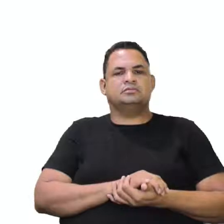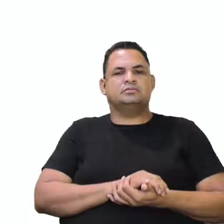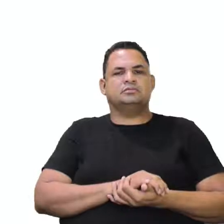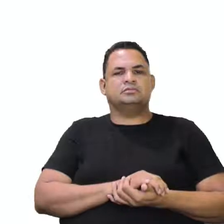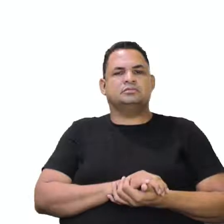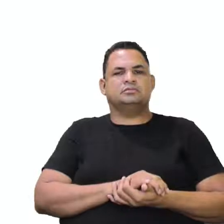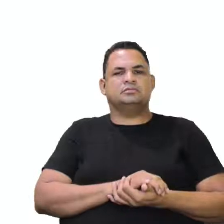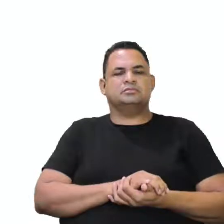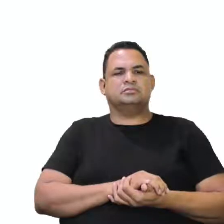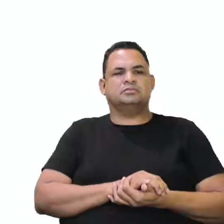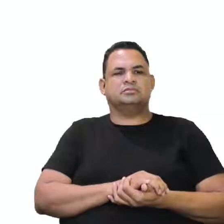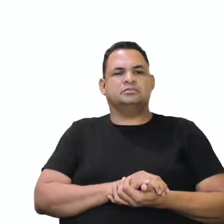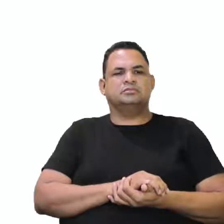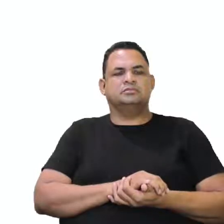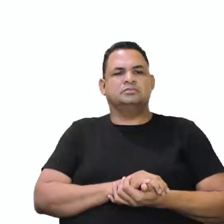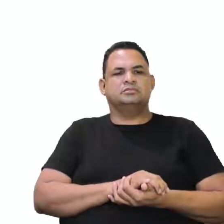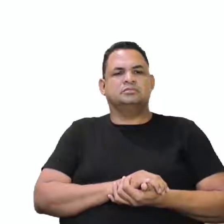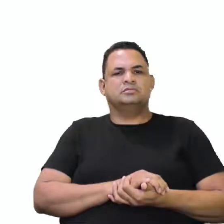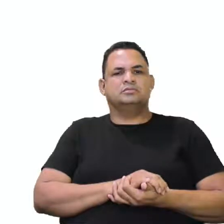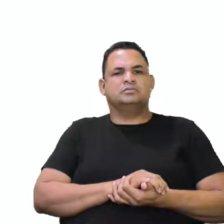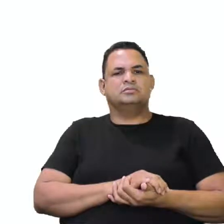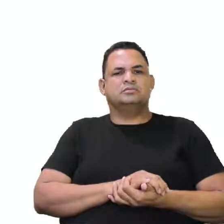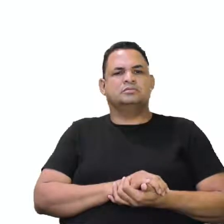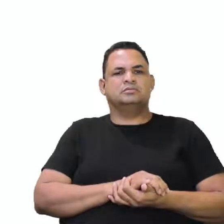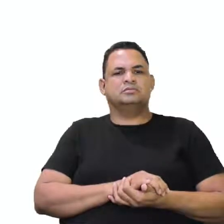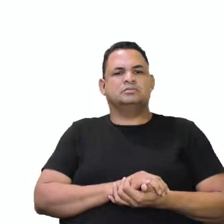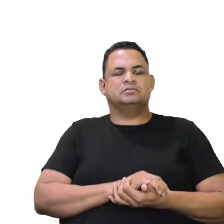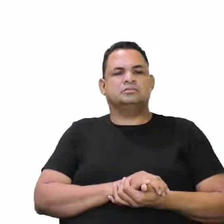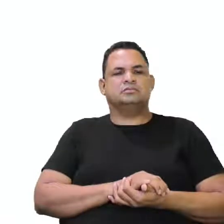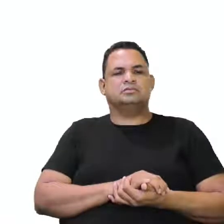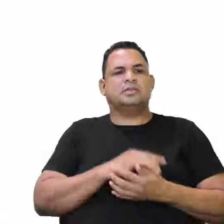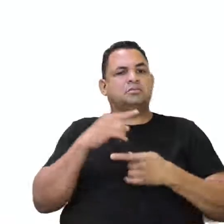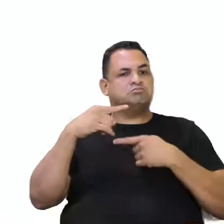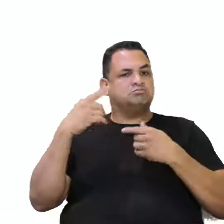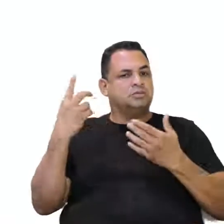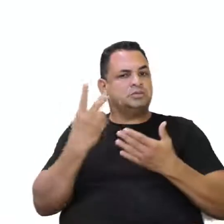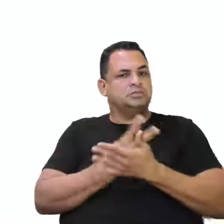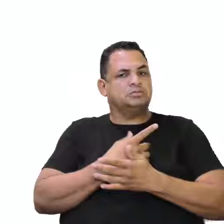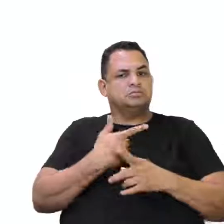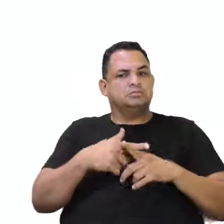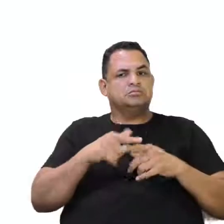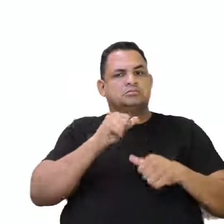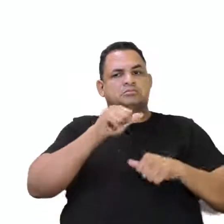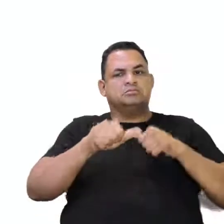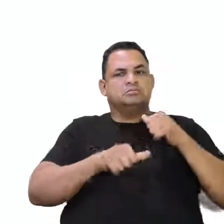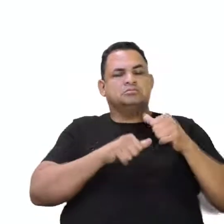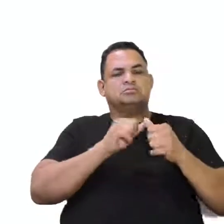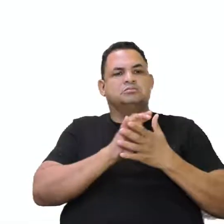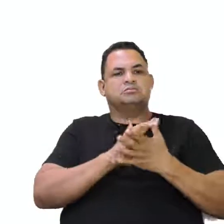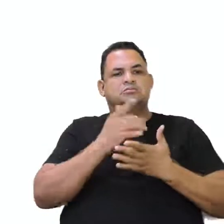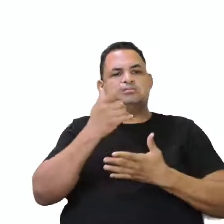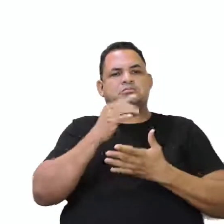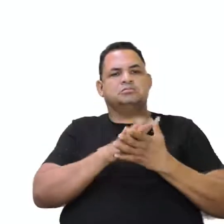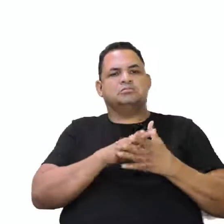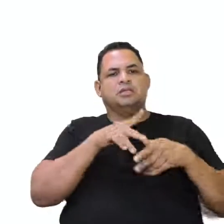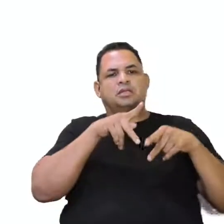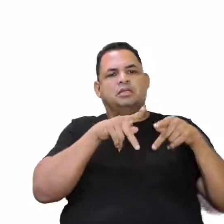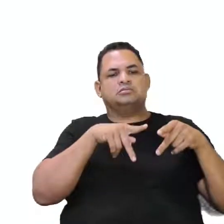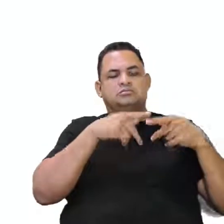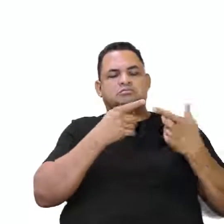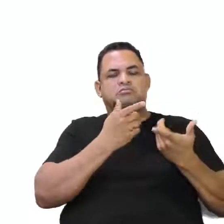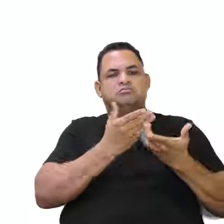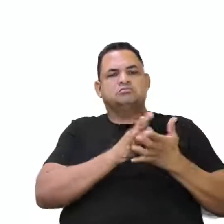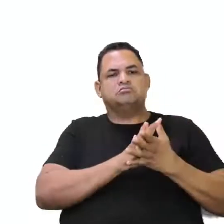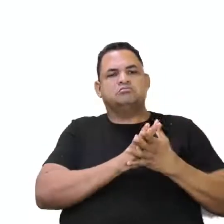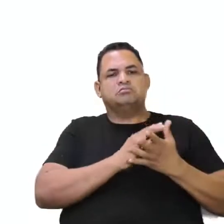é potável, né? Vamos embora? As consequências desses problemas são mudanças na lógica das populações